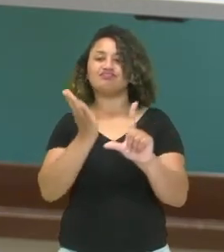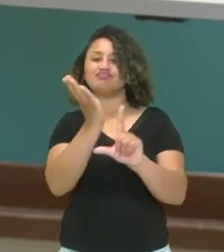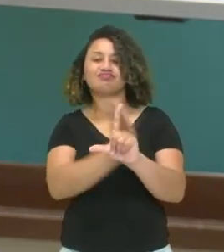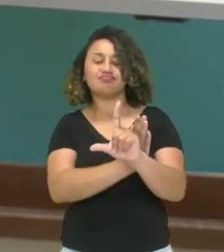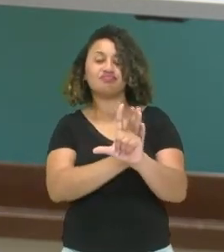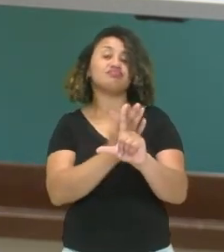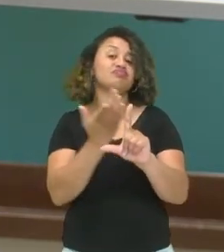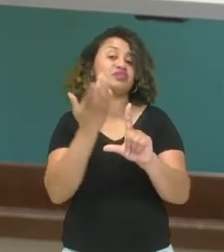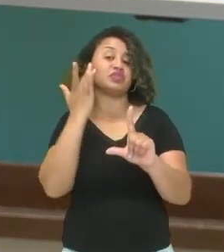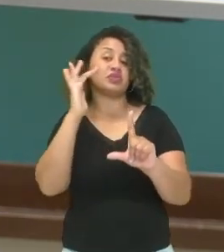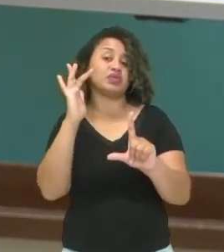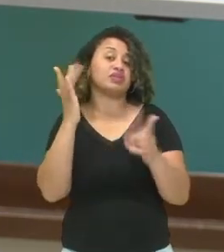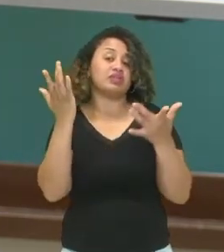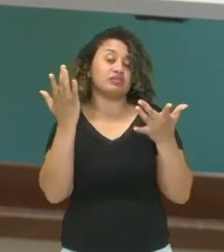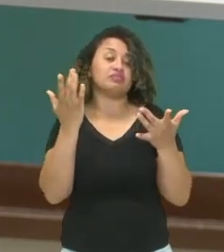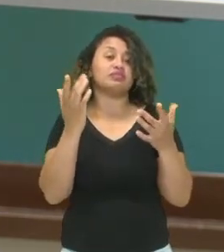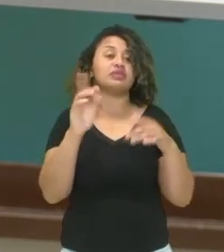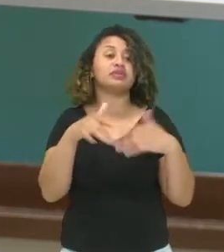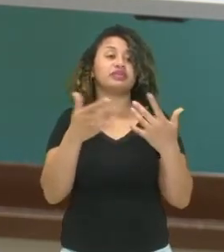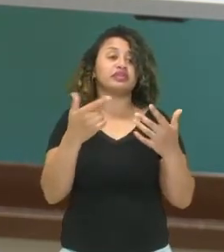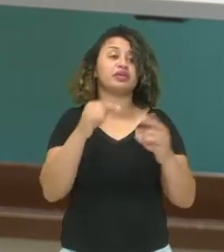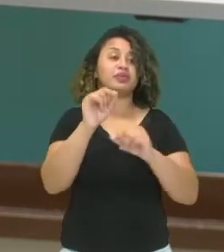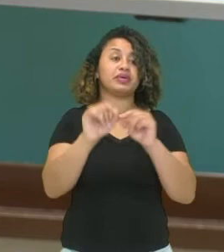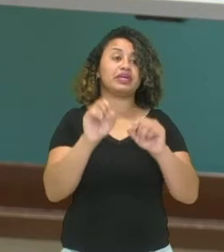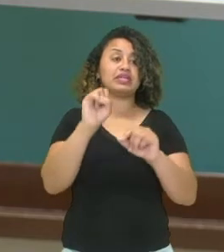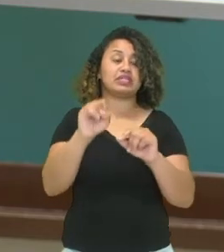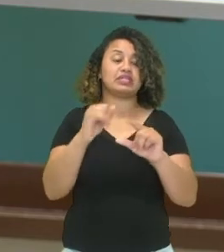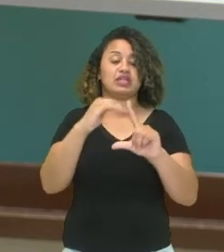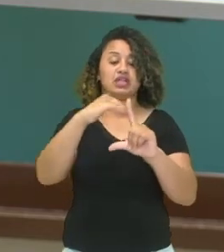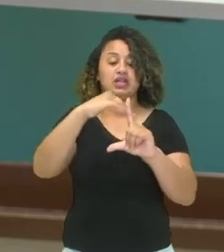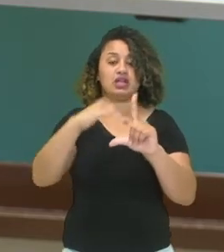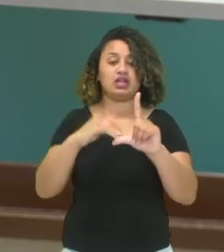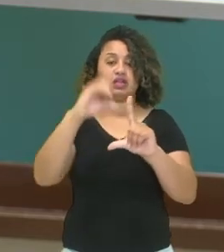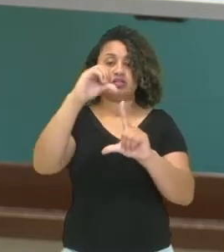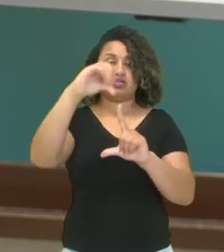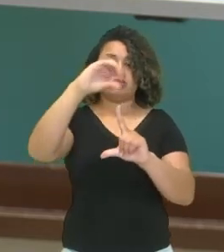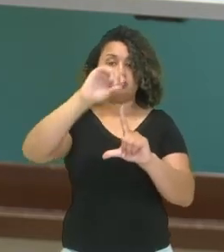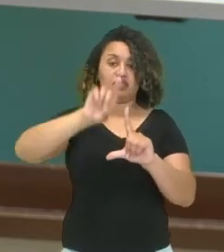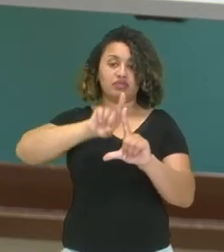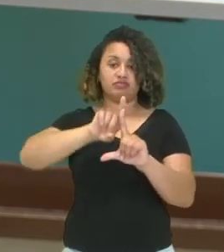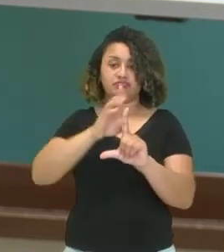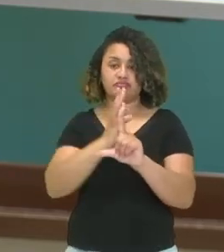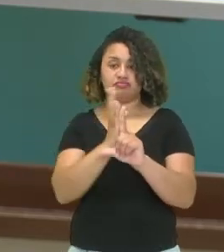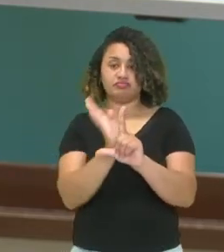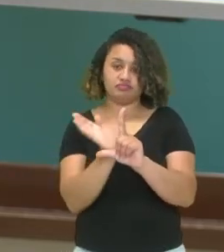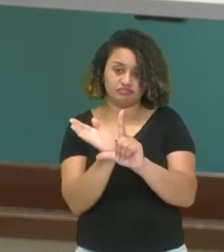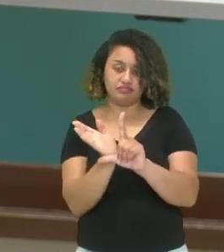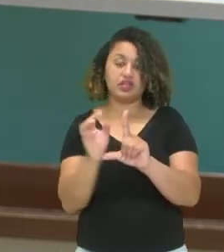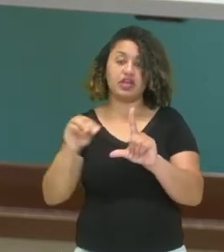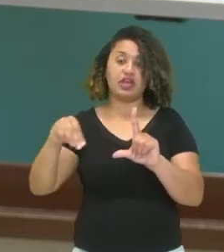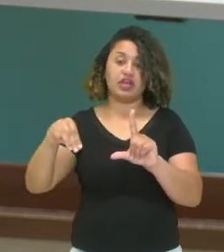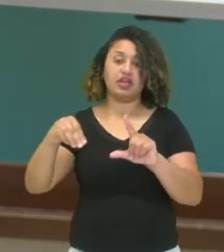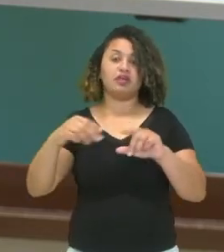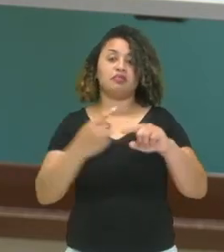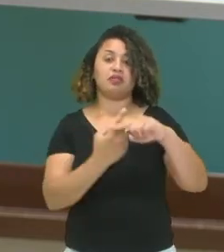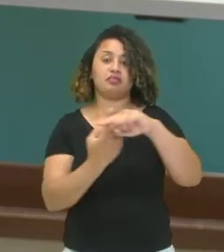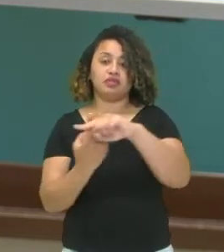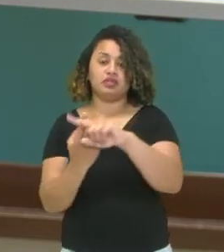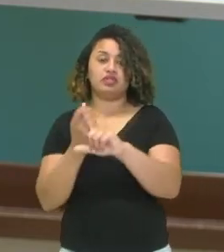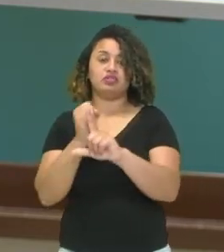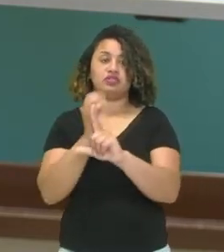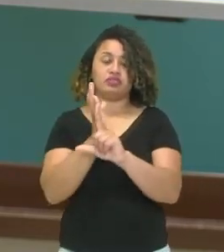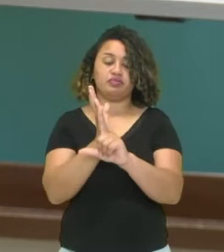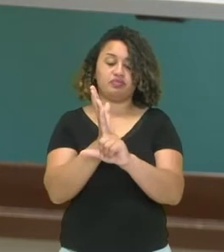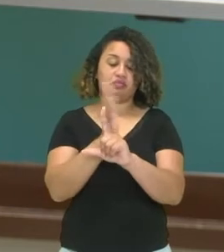definir. Então, repetindo. Se for menor do que 90 graus, o m positivo. Se